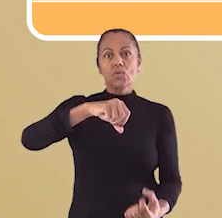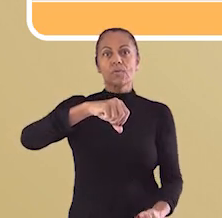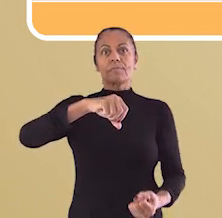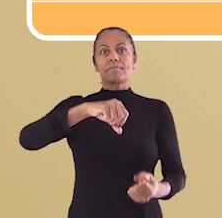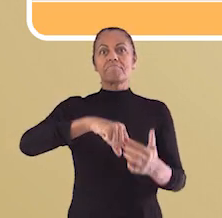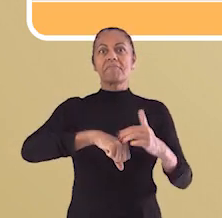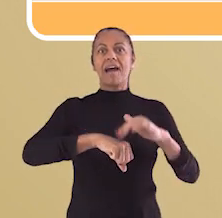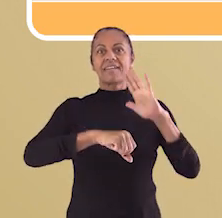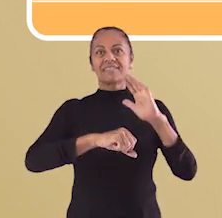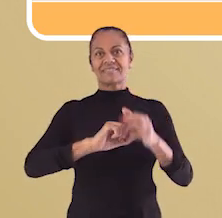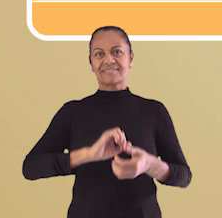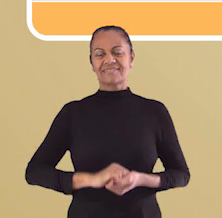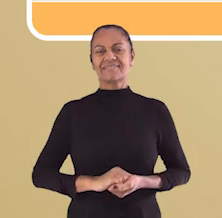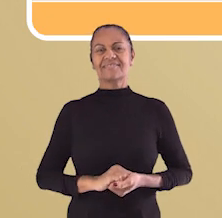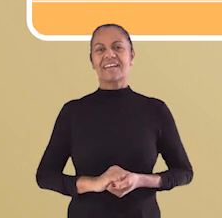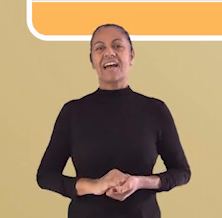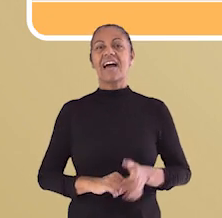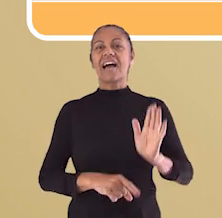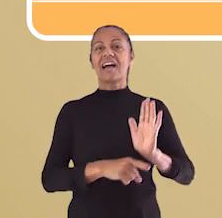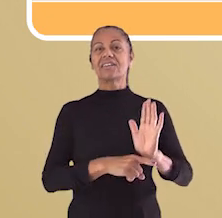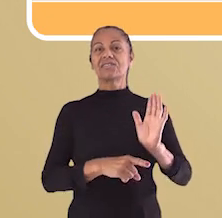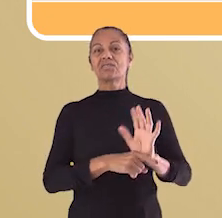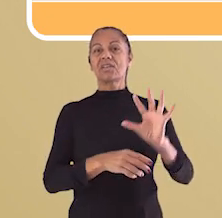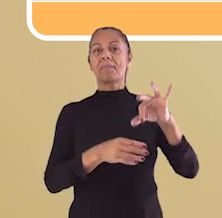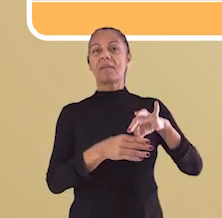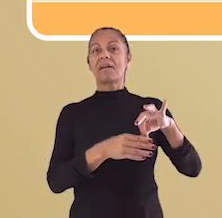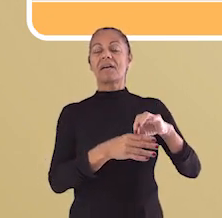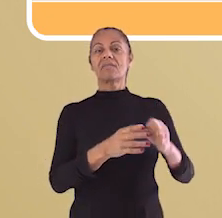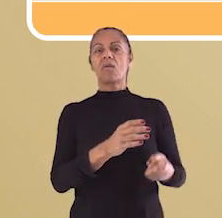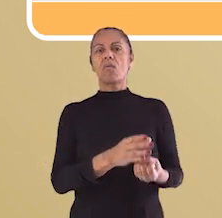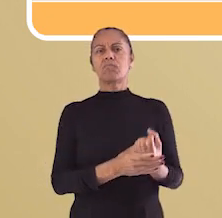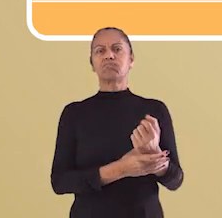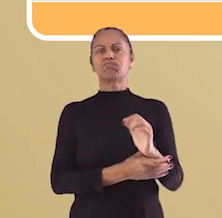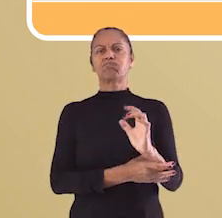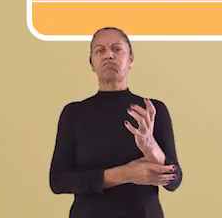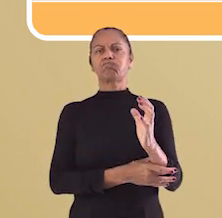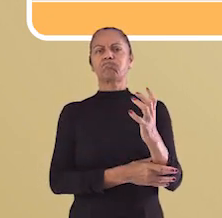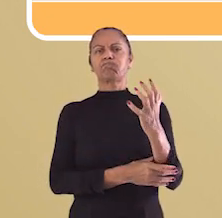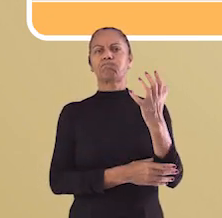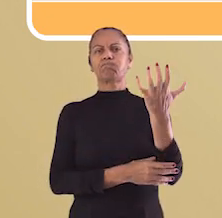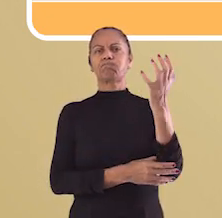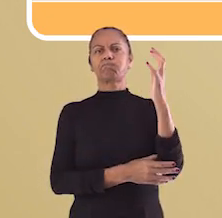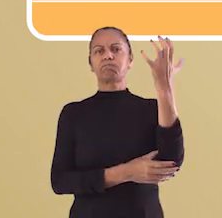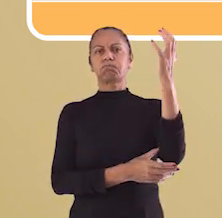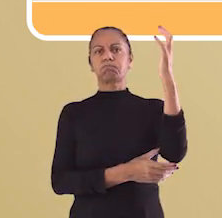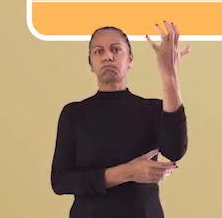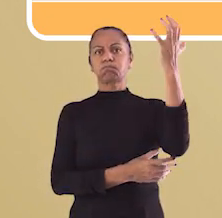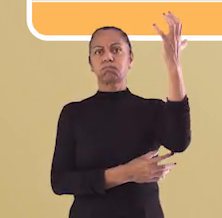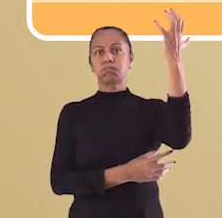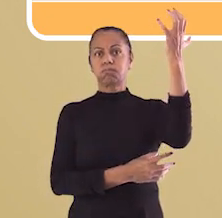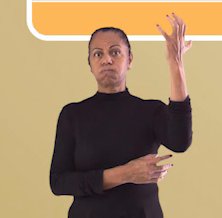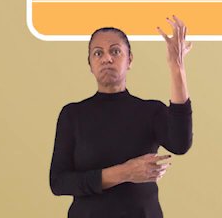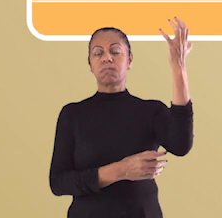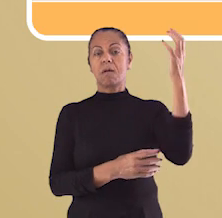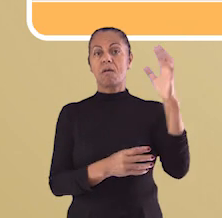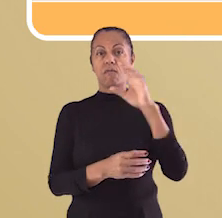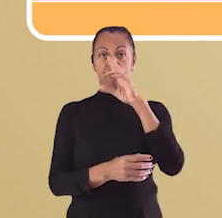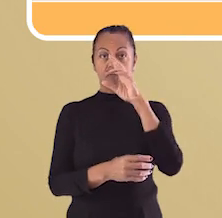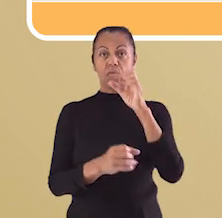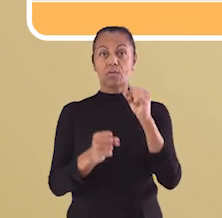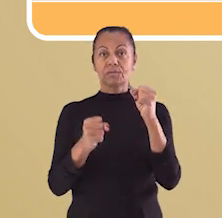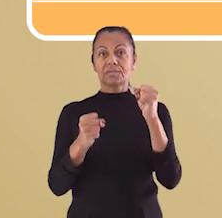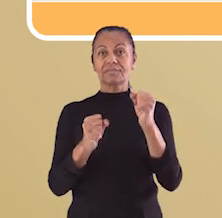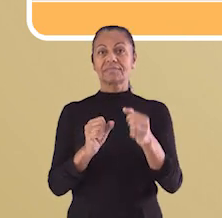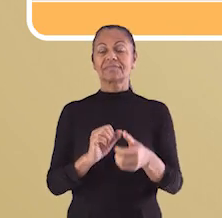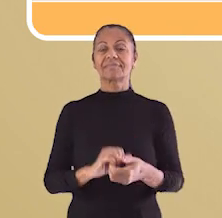puxa tudo com mais intensidade, né? E ajuda no crescimento de plantas de grande porte, porque ela tem força para